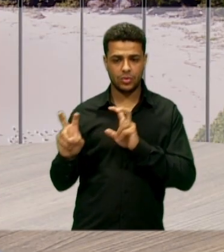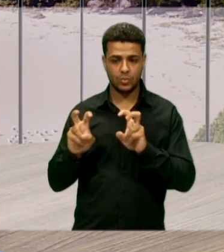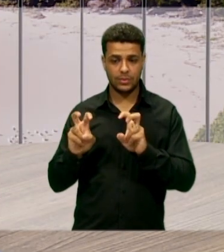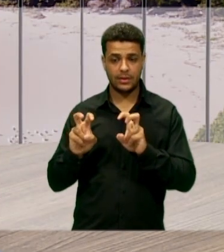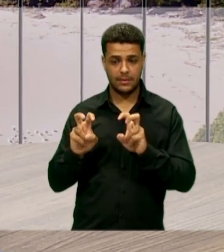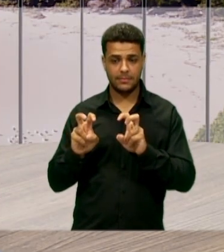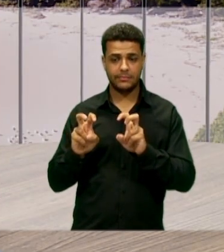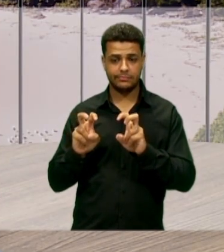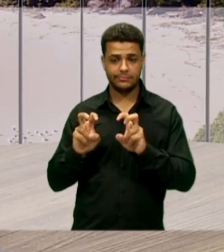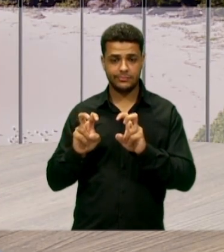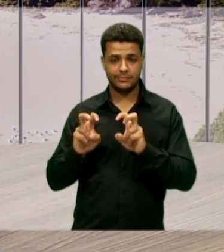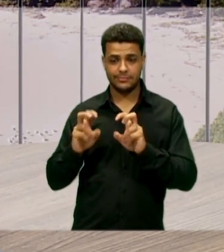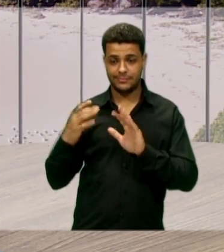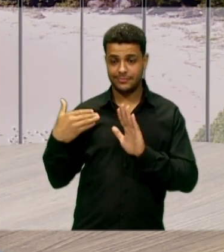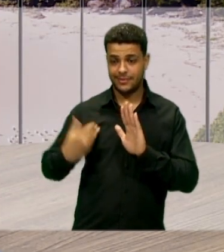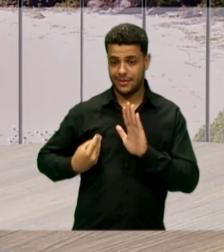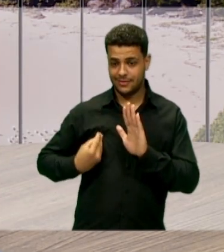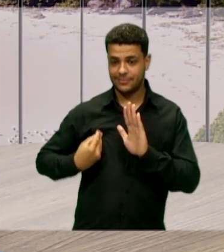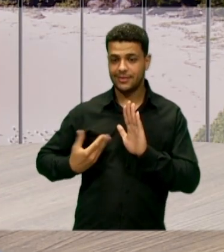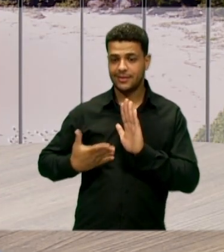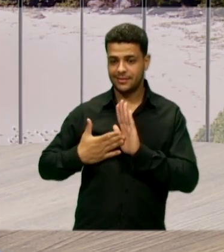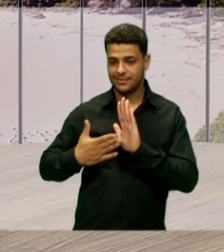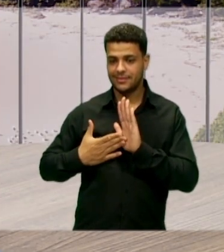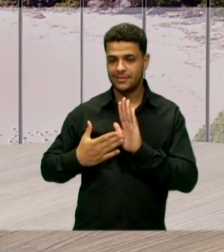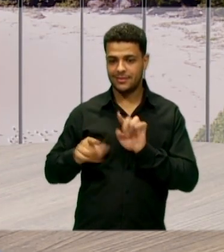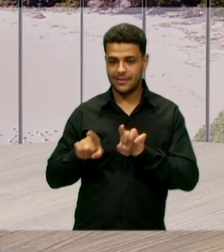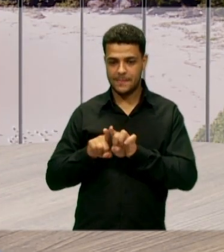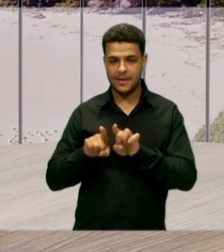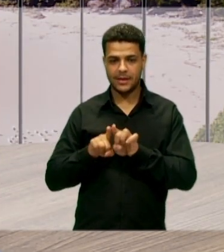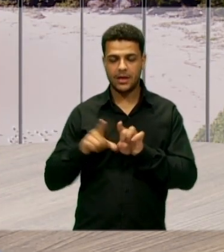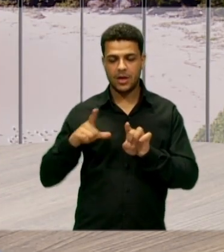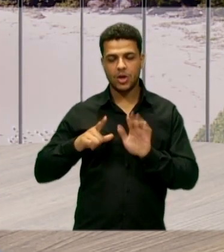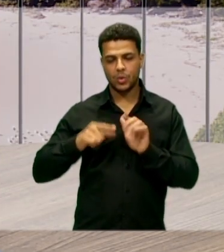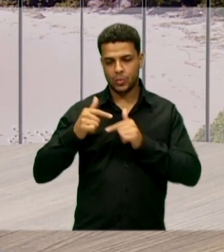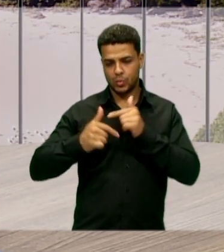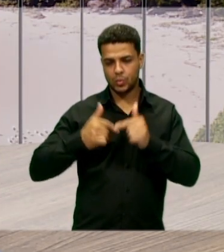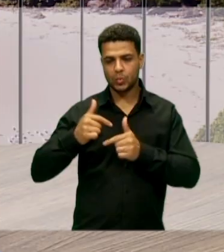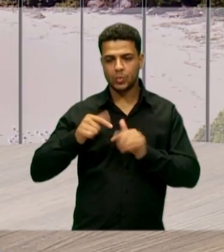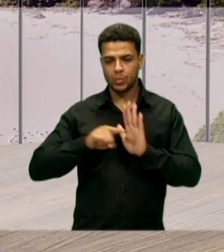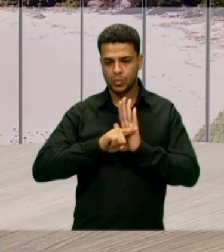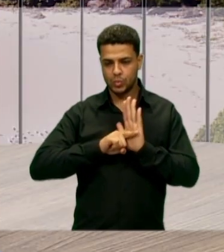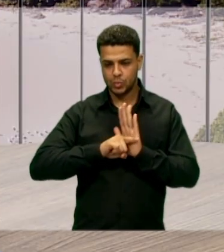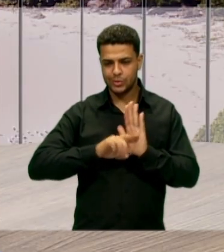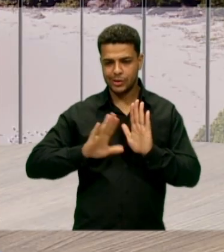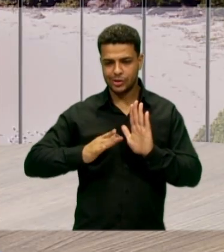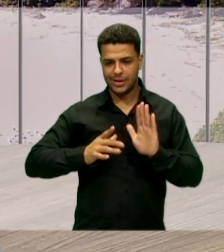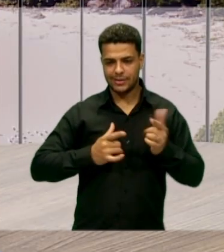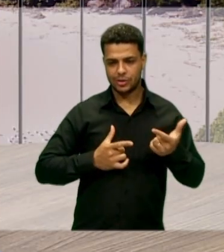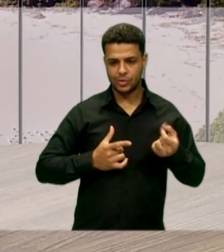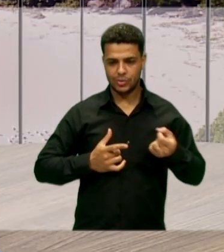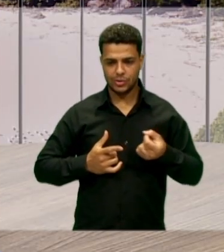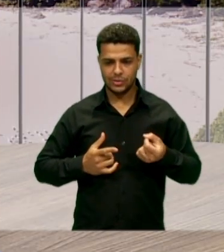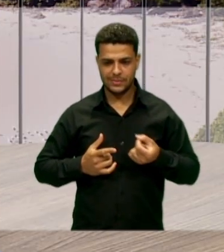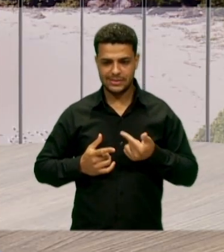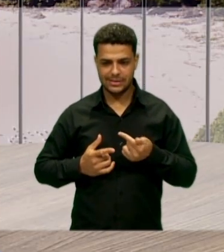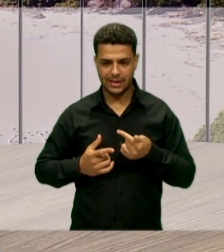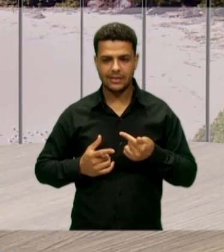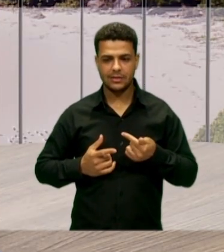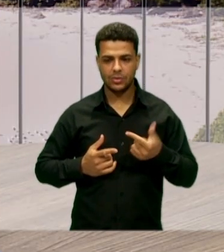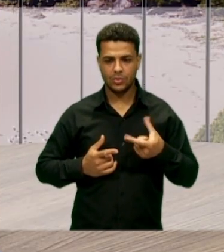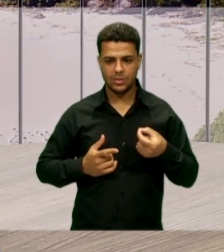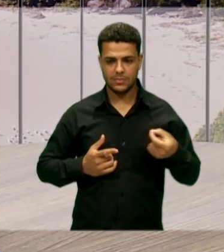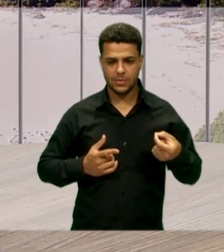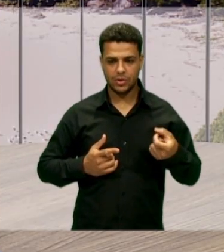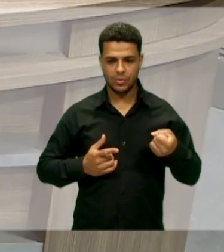até da minha biografia também, né? Eu trabalho com pesquisa desde 2007, 2008, né?